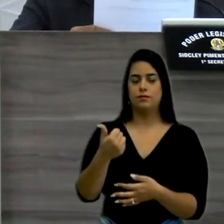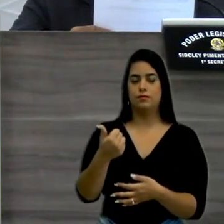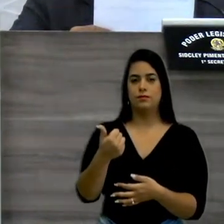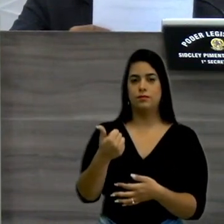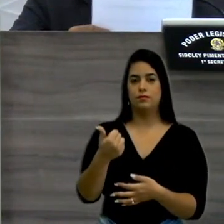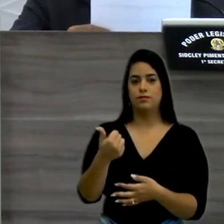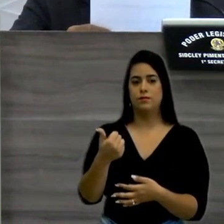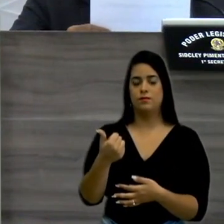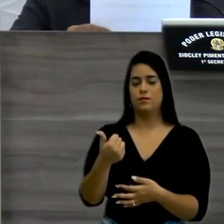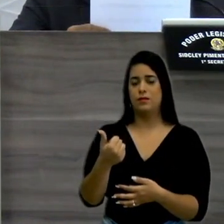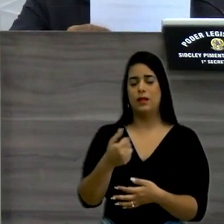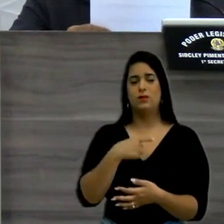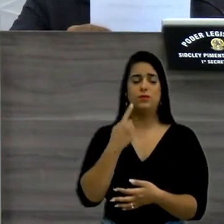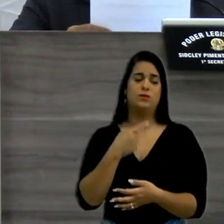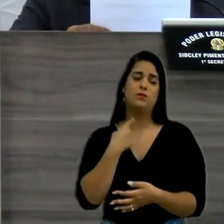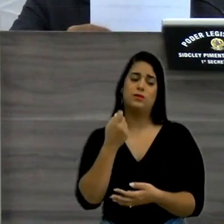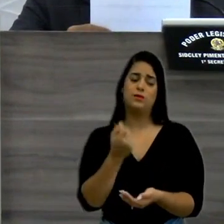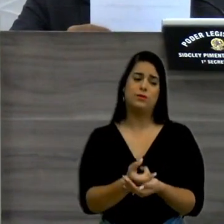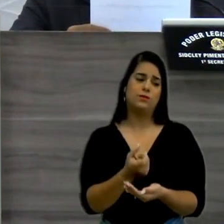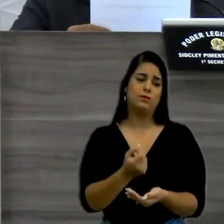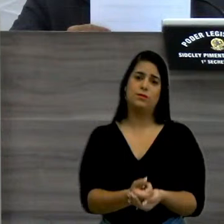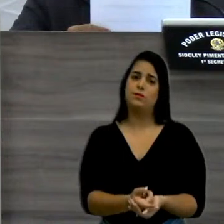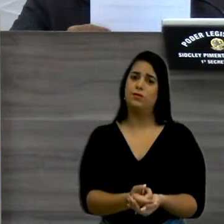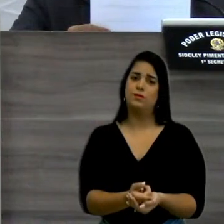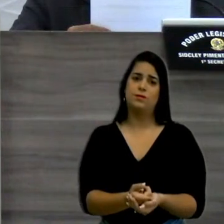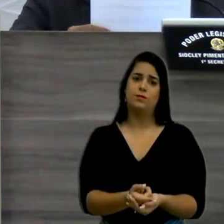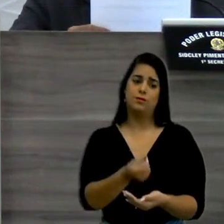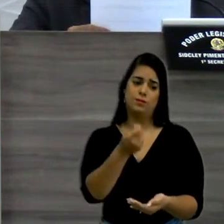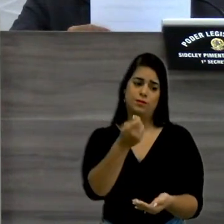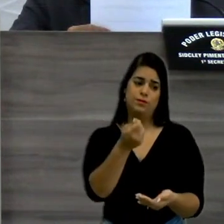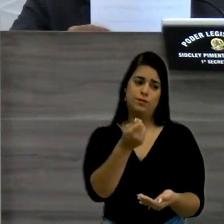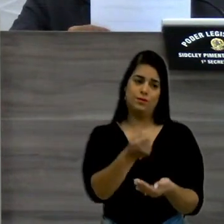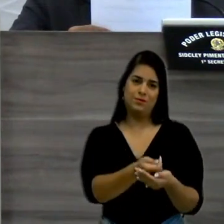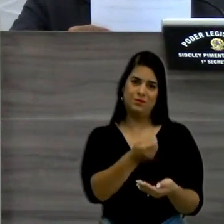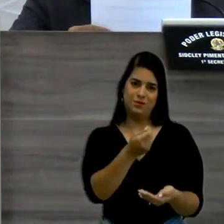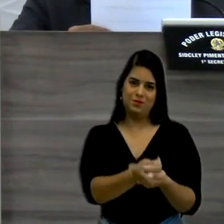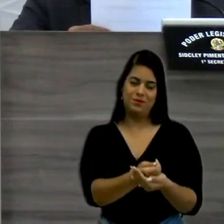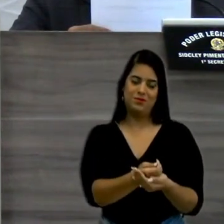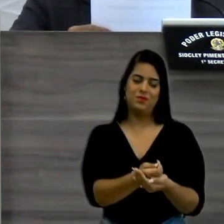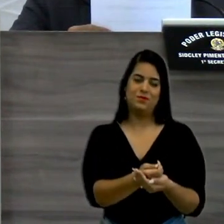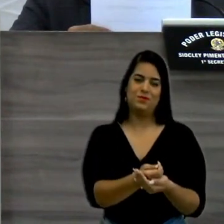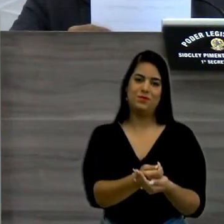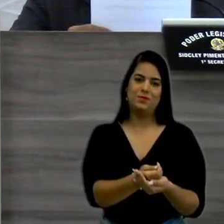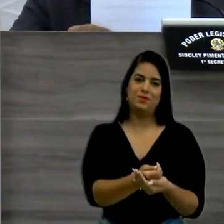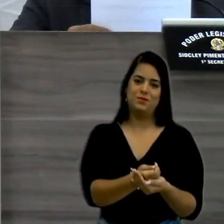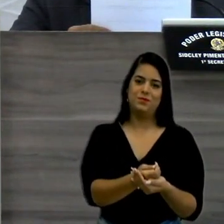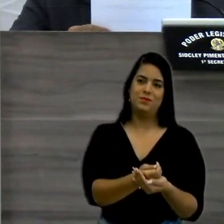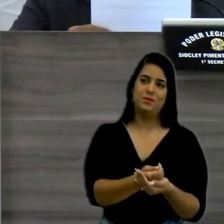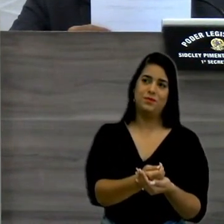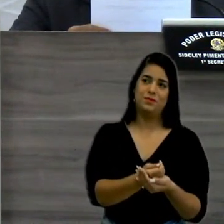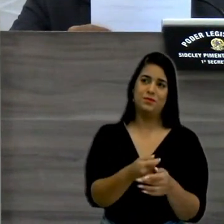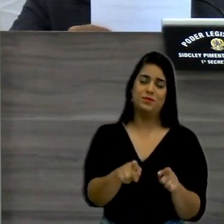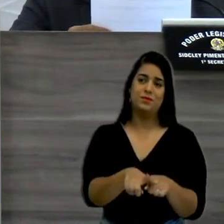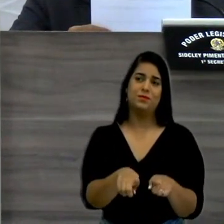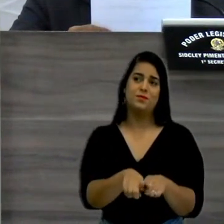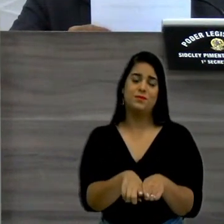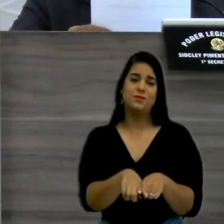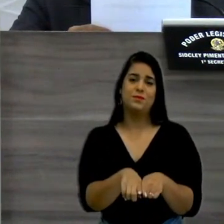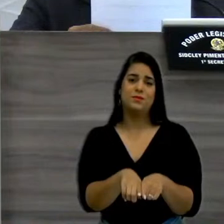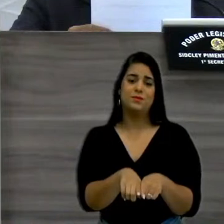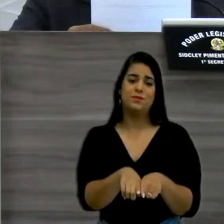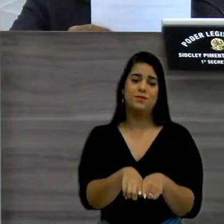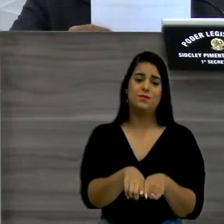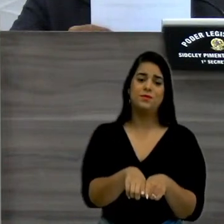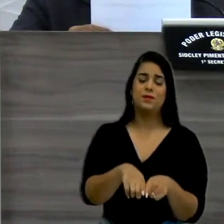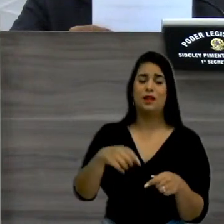foi fracassado. Não tem ata para adesão, também não estamos conseguindo empréstimo. Uma dispensa